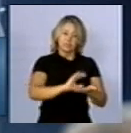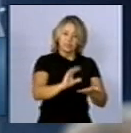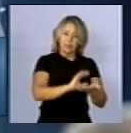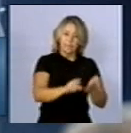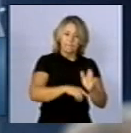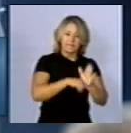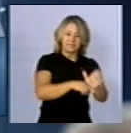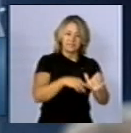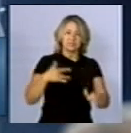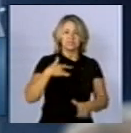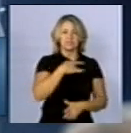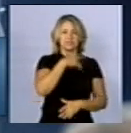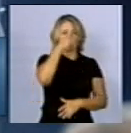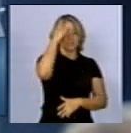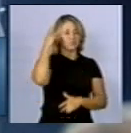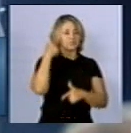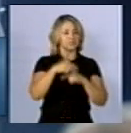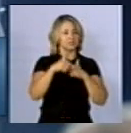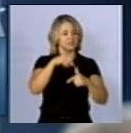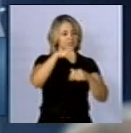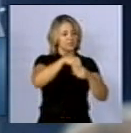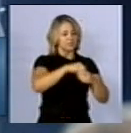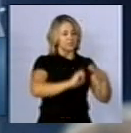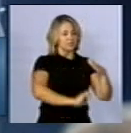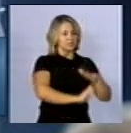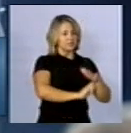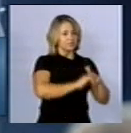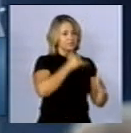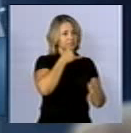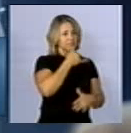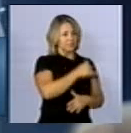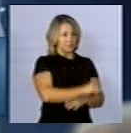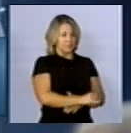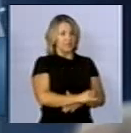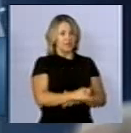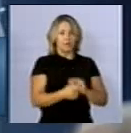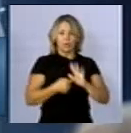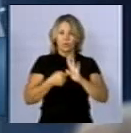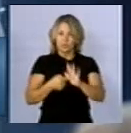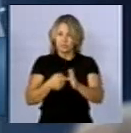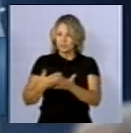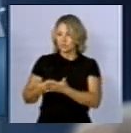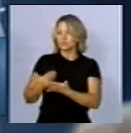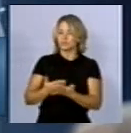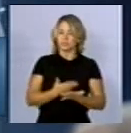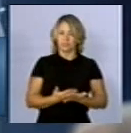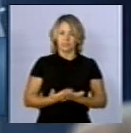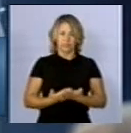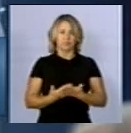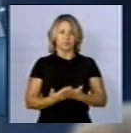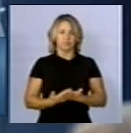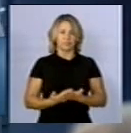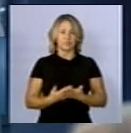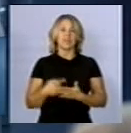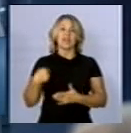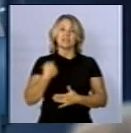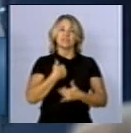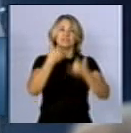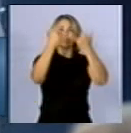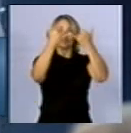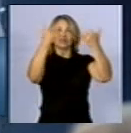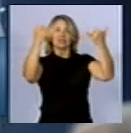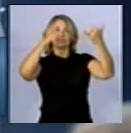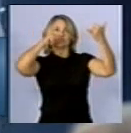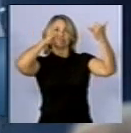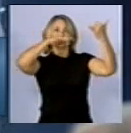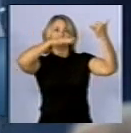saúde dos trabalhadores e de todos os brasileiros e isso que aponta o estudo que tive o prazer de apresentar nossas linhas de transmissão por